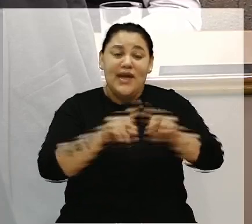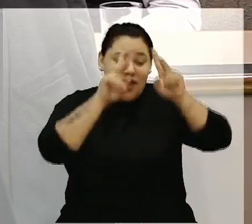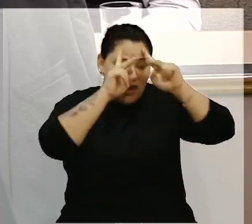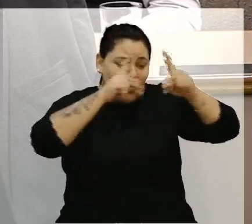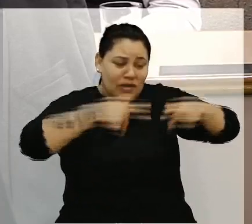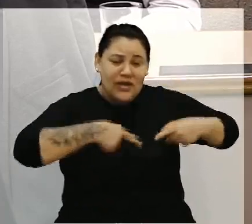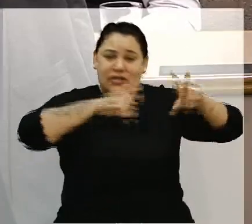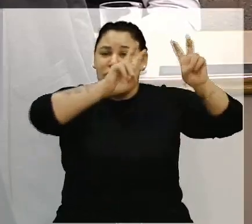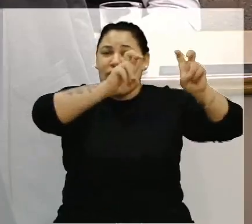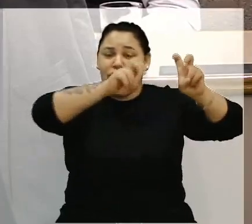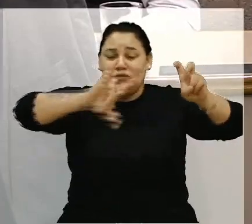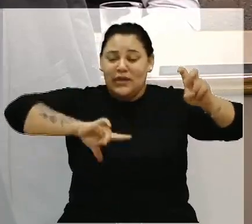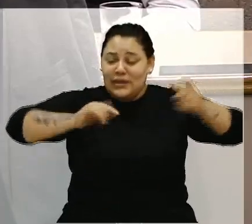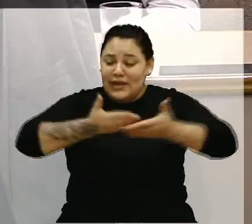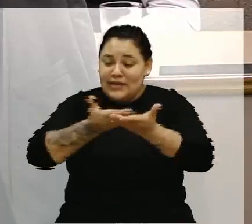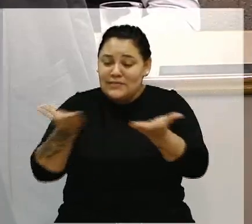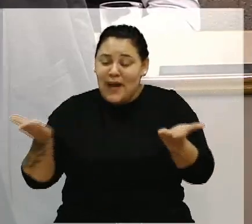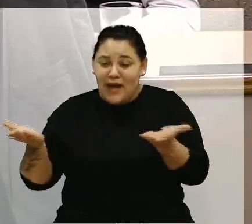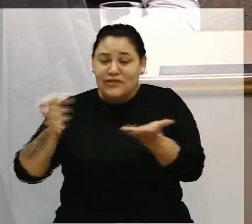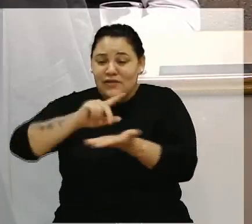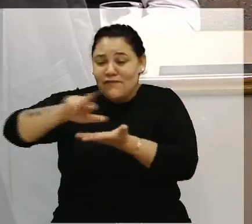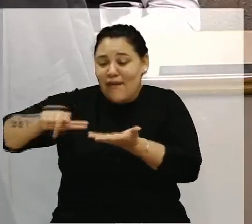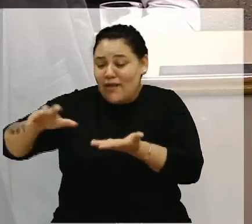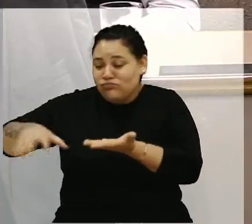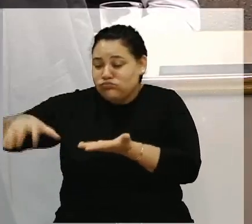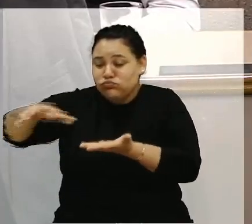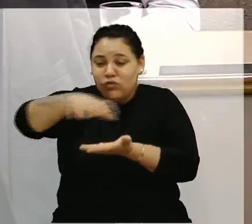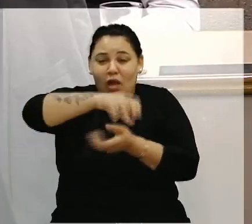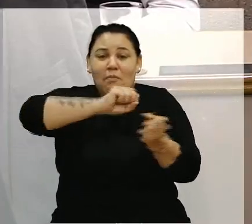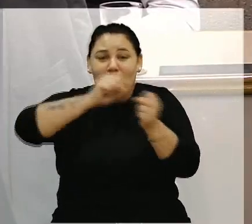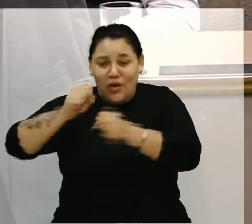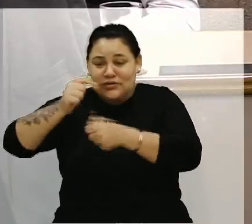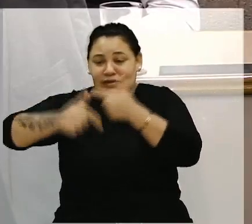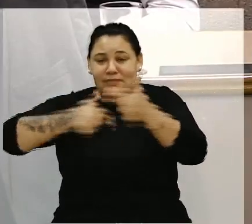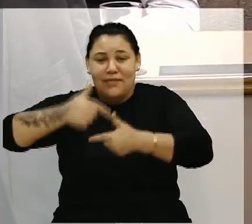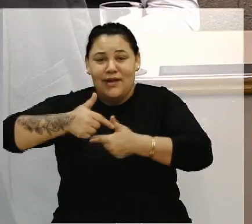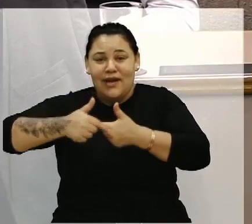que os diversos setores da sociedade possam atuar. O movimento